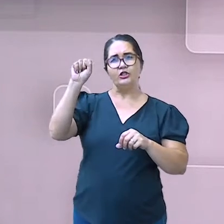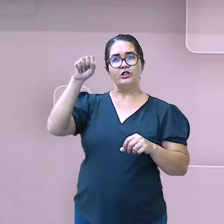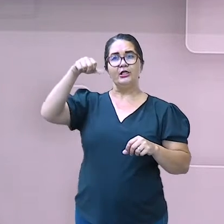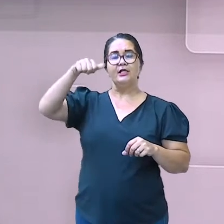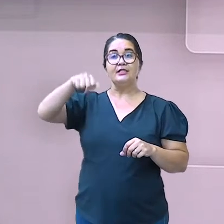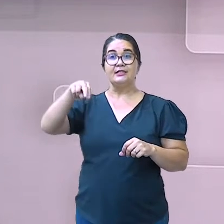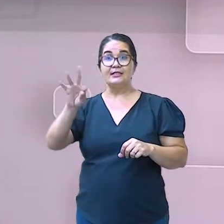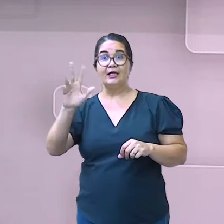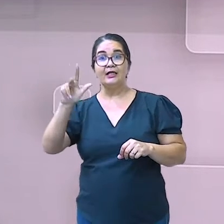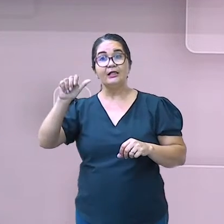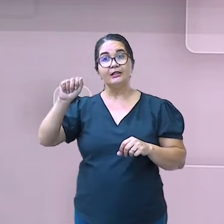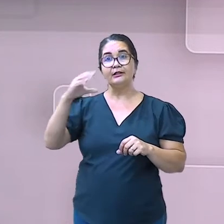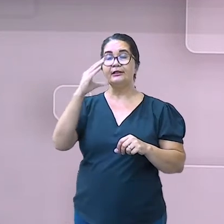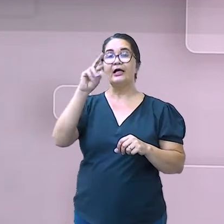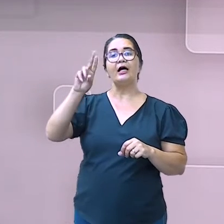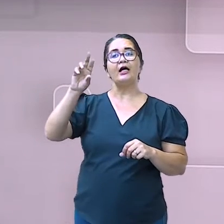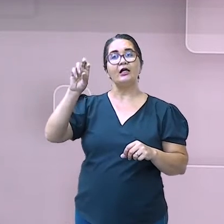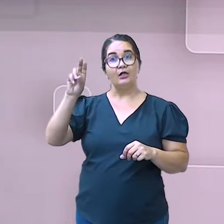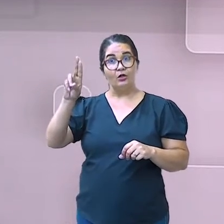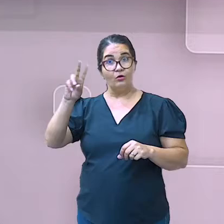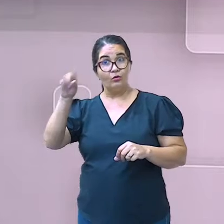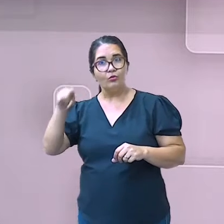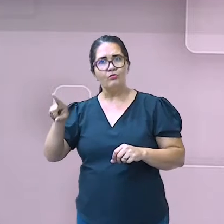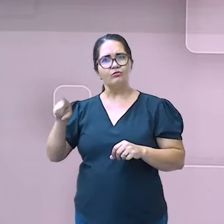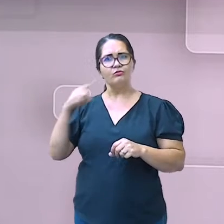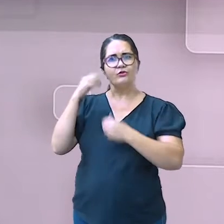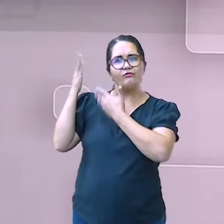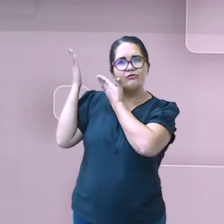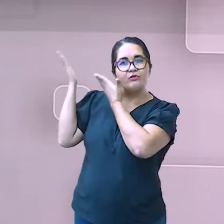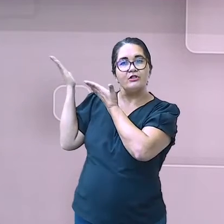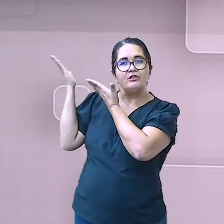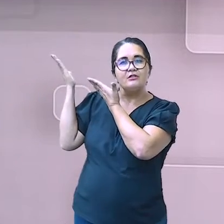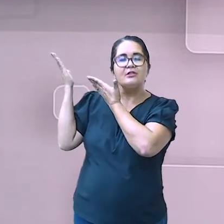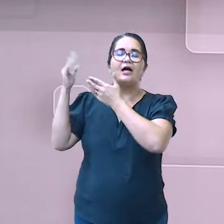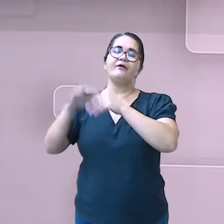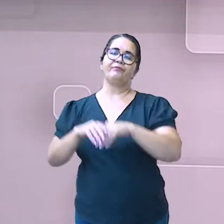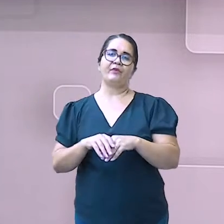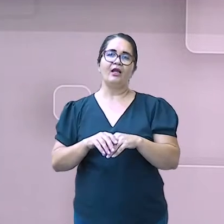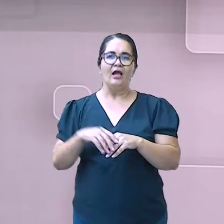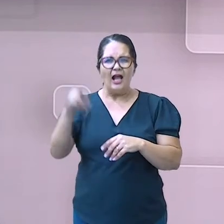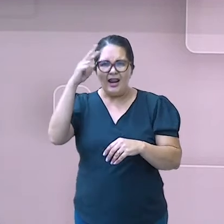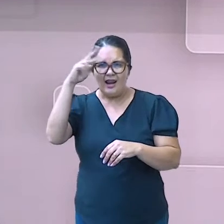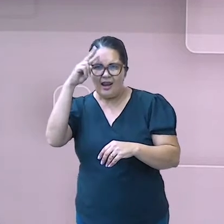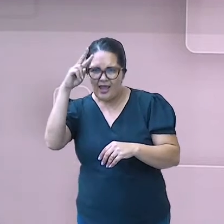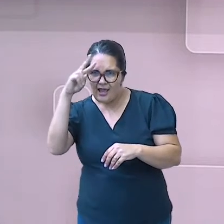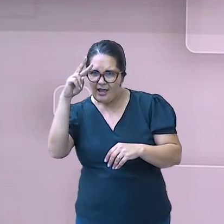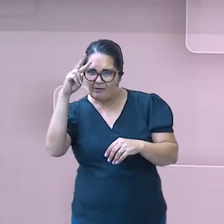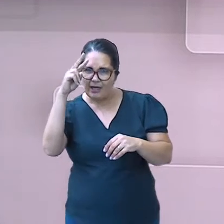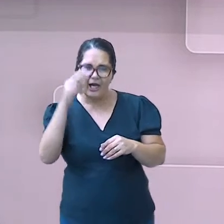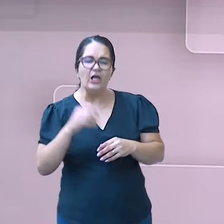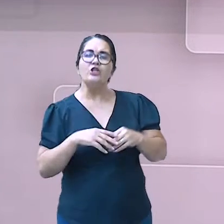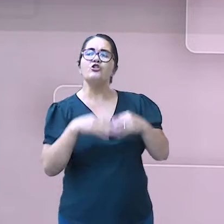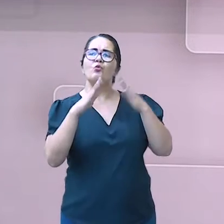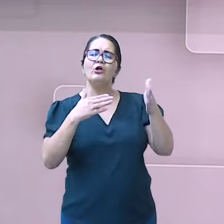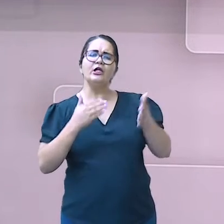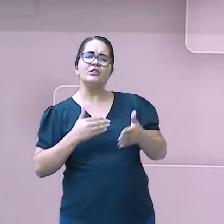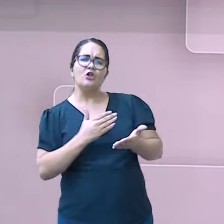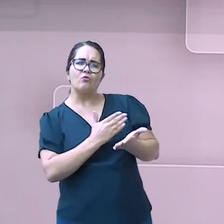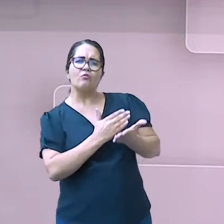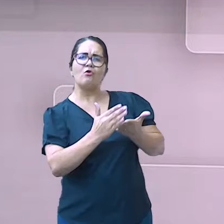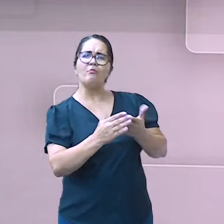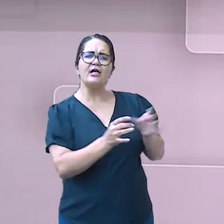eles chegaram, eles passaram ali pelaquela parte do escambo, né, da troca. Eles começaram